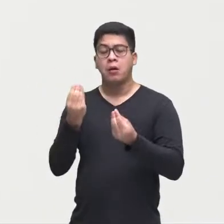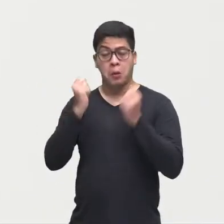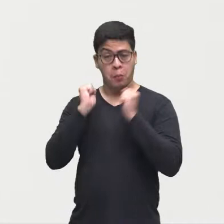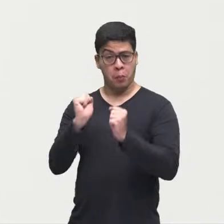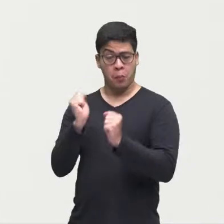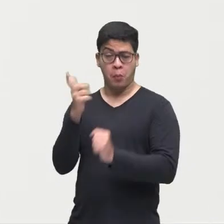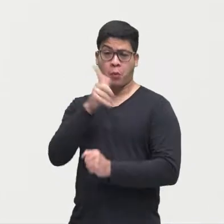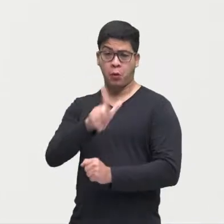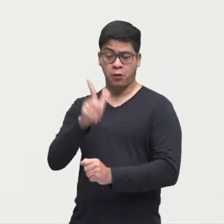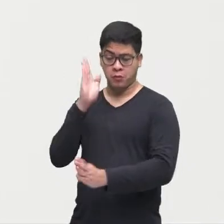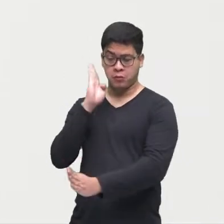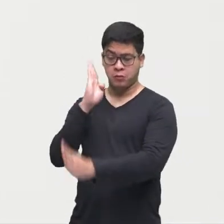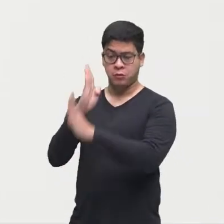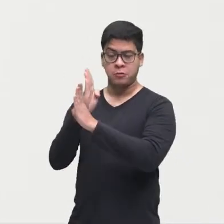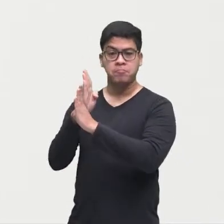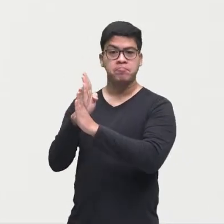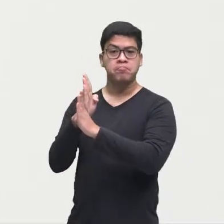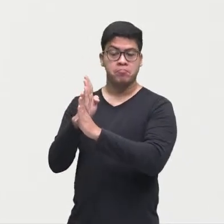né?